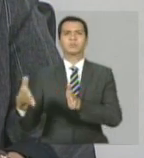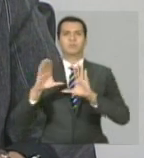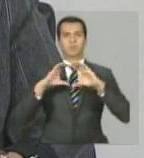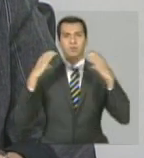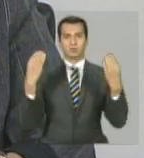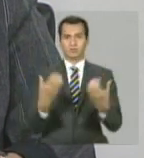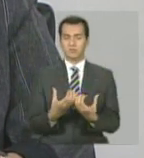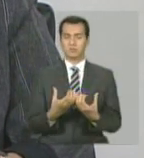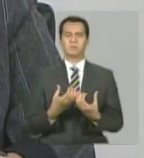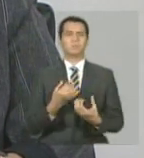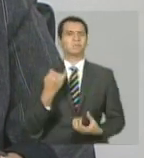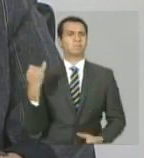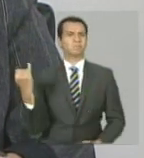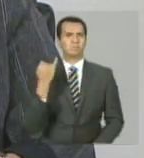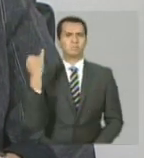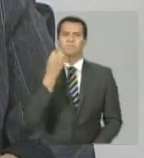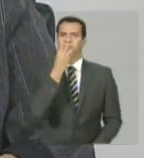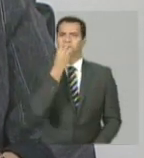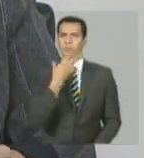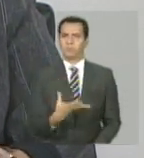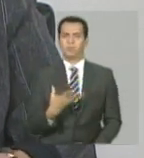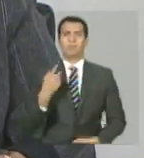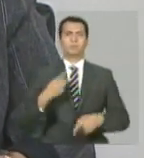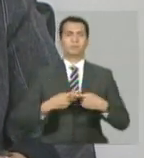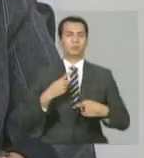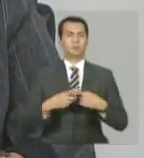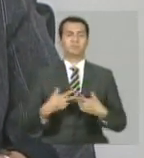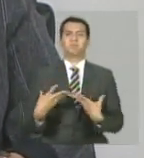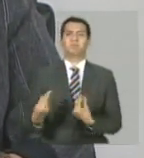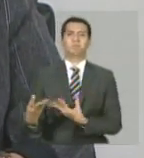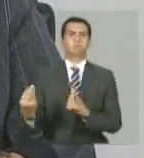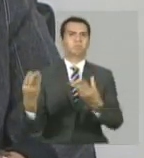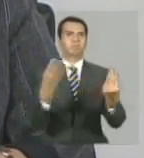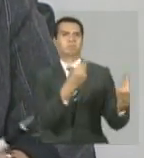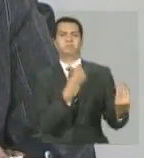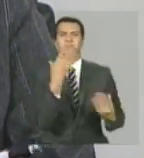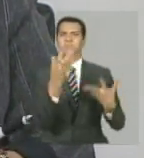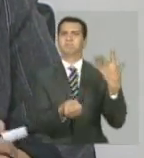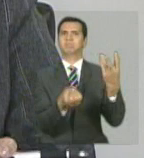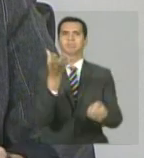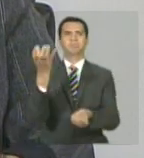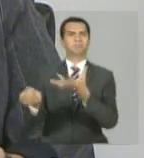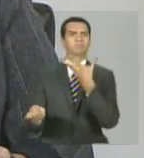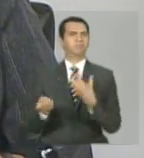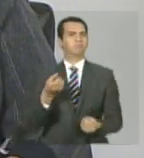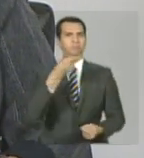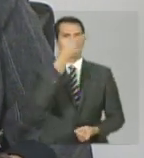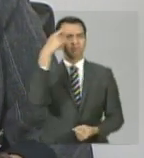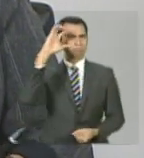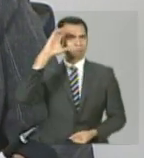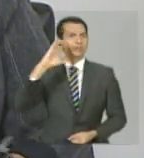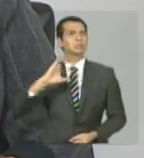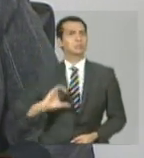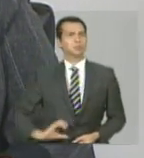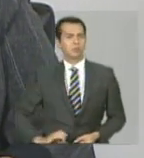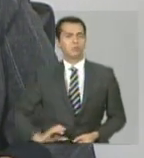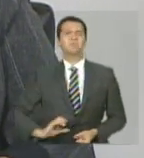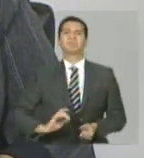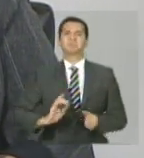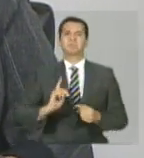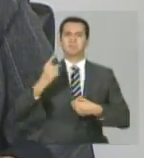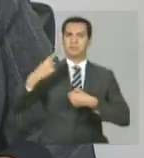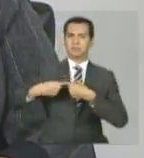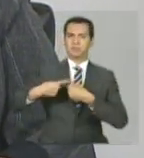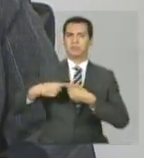rico, porque houve uma adesão significativa de cidadãos e cidadãs nos municípios,